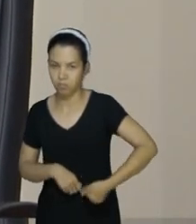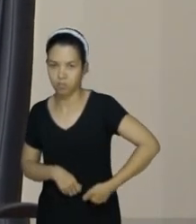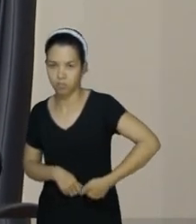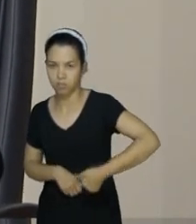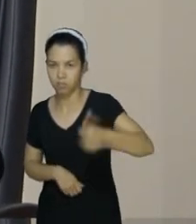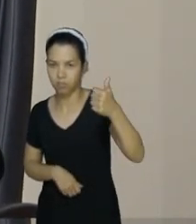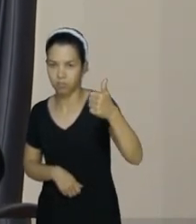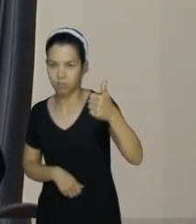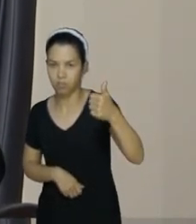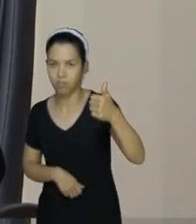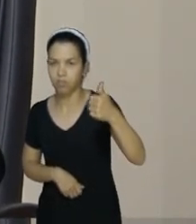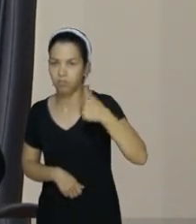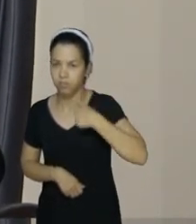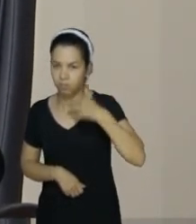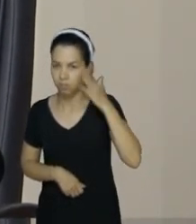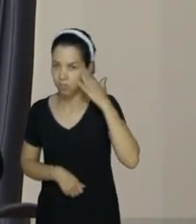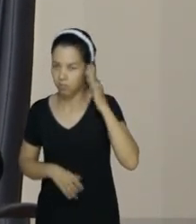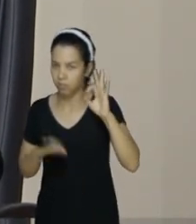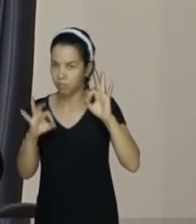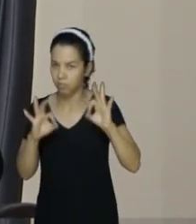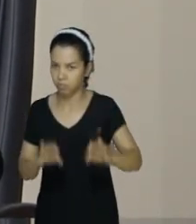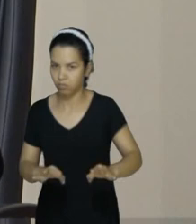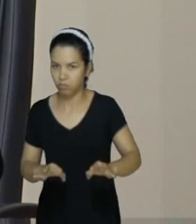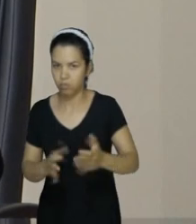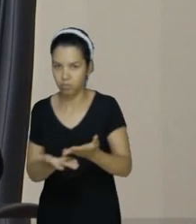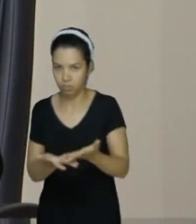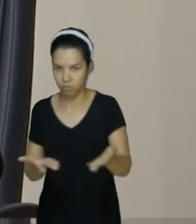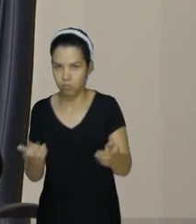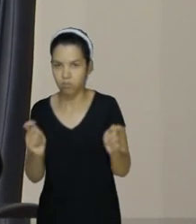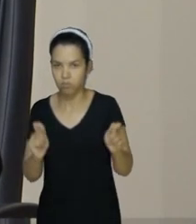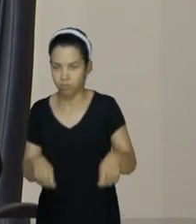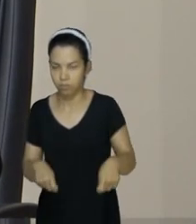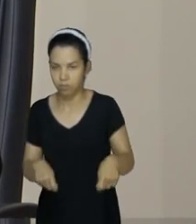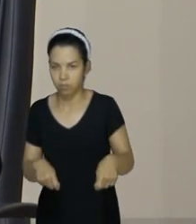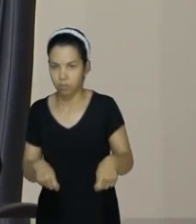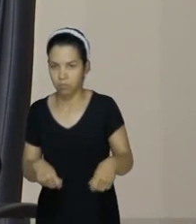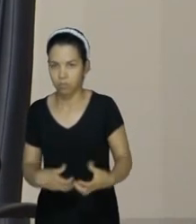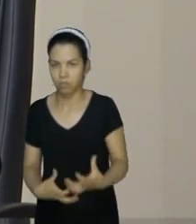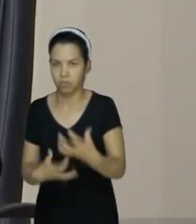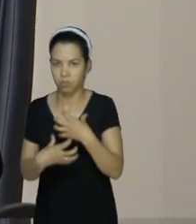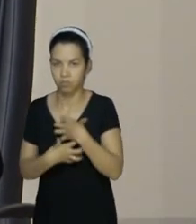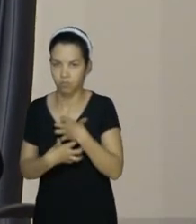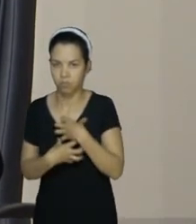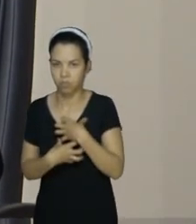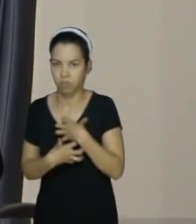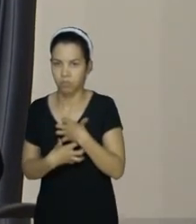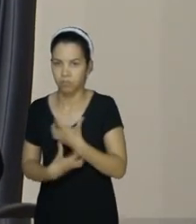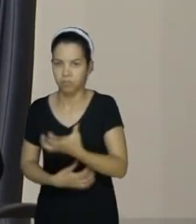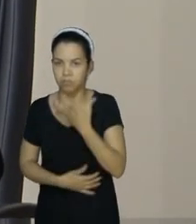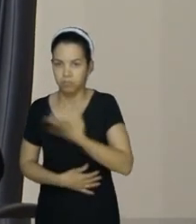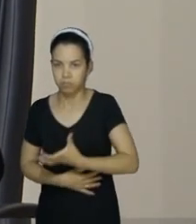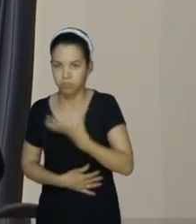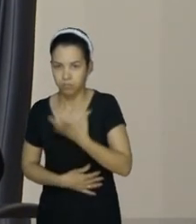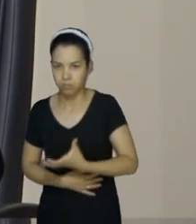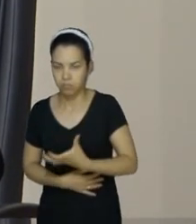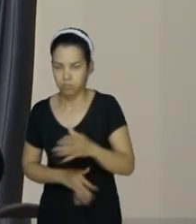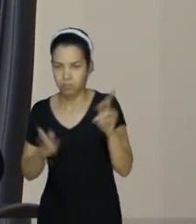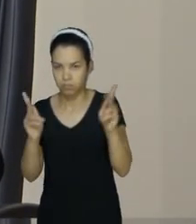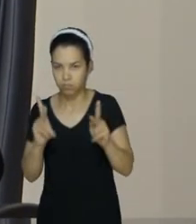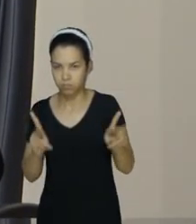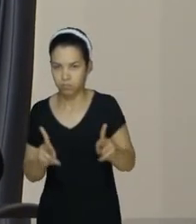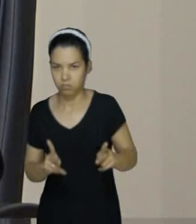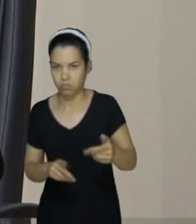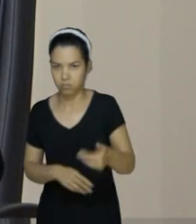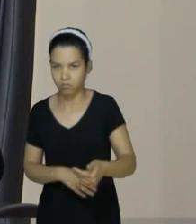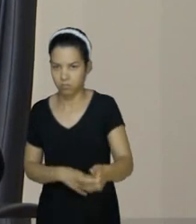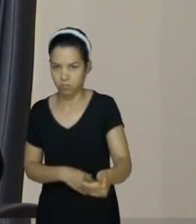E eu tenho certeza que vocês todos têm esse espírito. Que o Natal seja um Natal de paz, um Natal